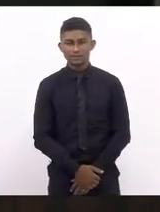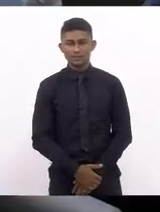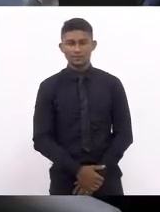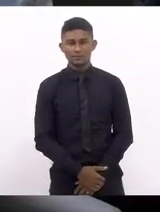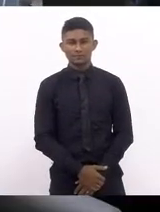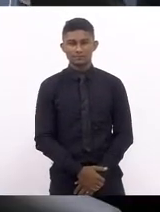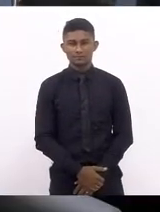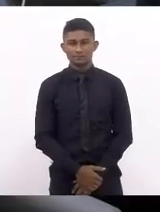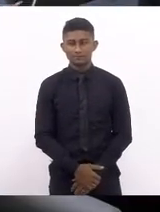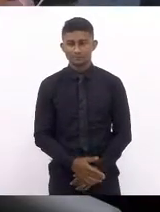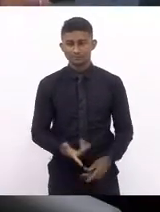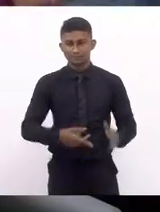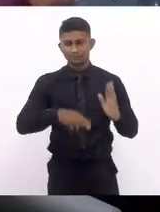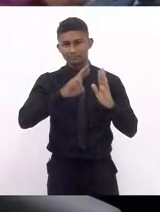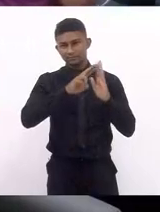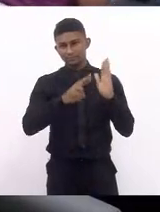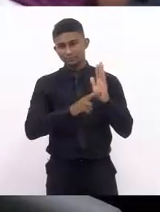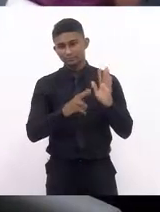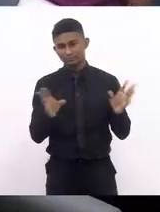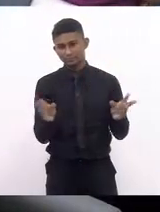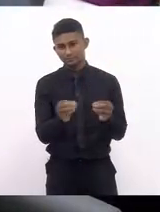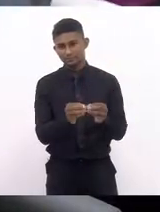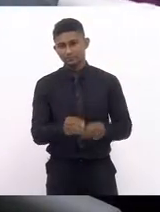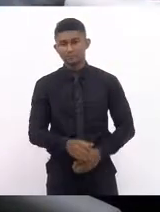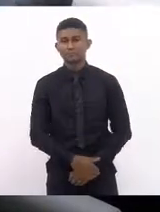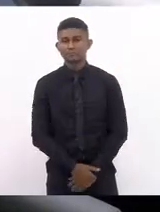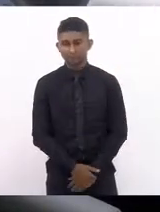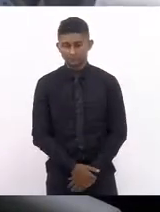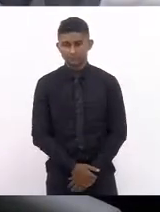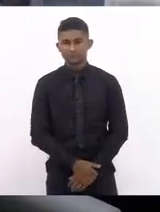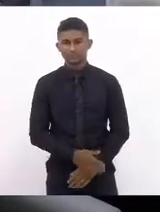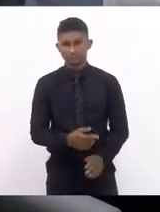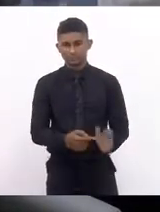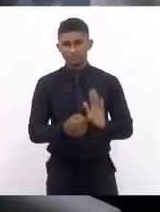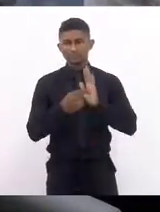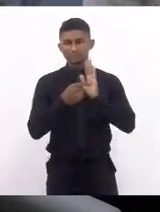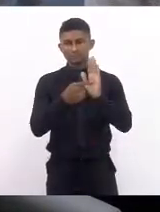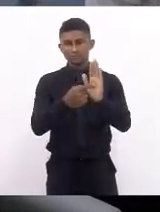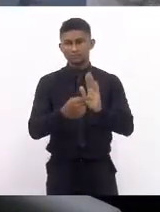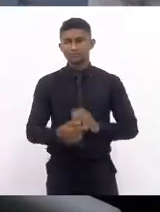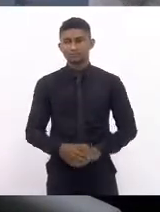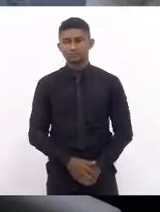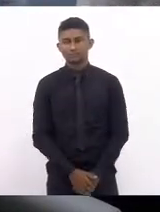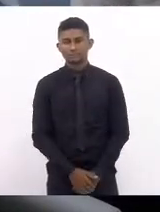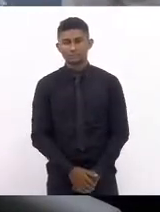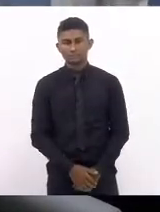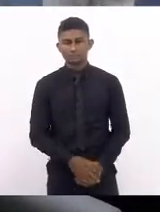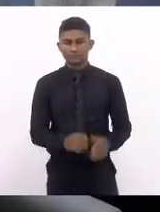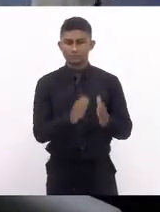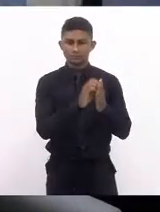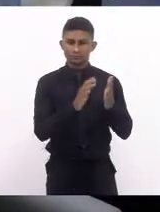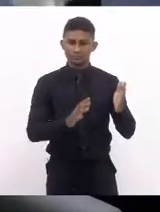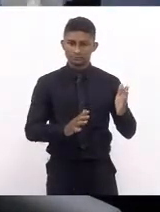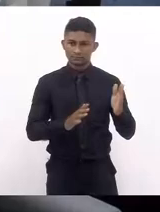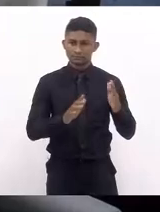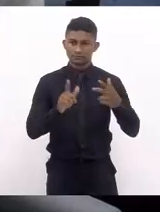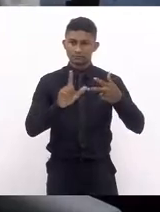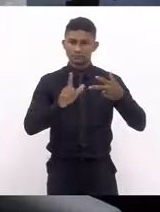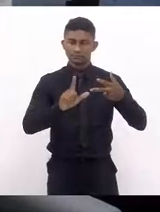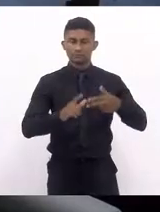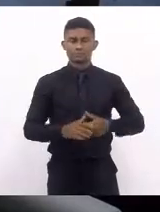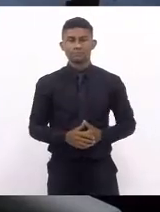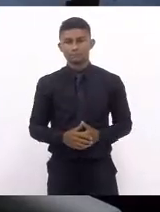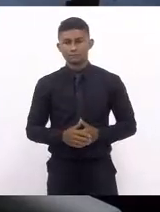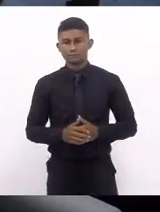e vamos um relatório e ele será apresentado Nesta quinta na seguinte ordem atividade Legislativa